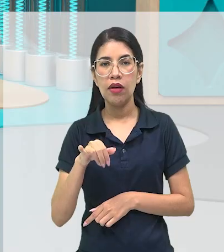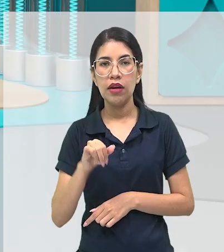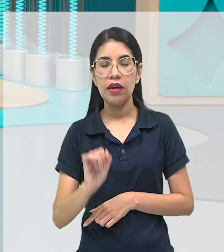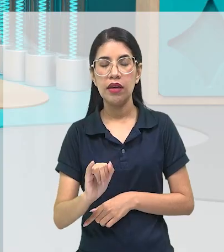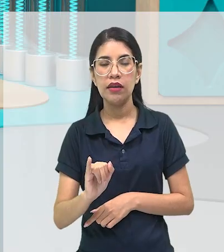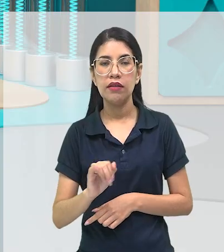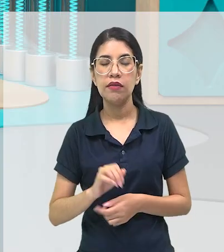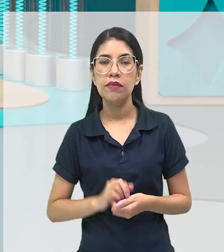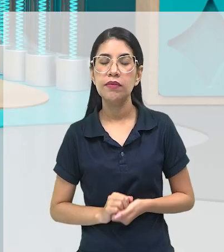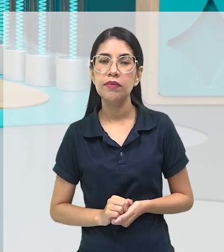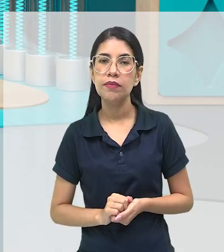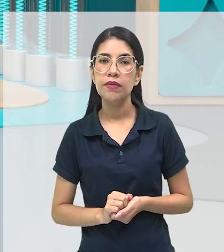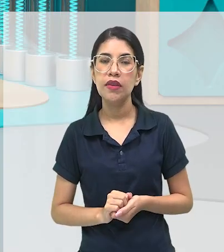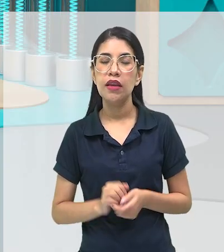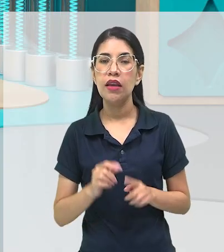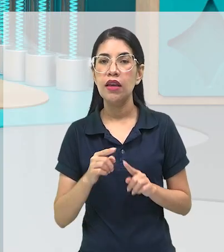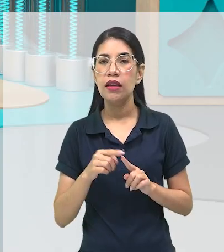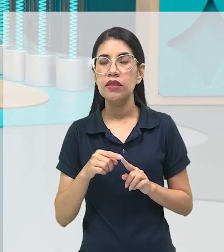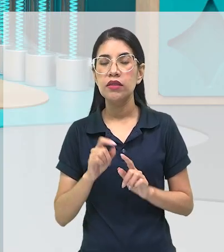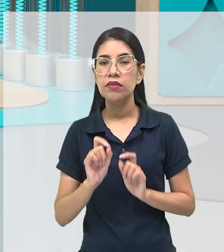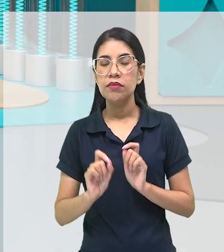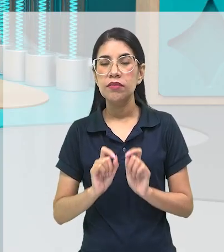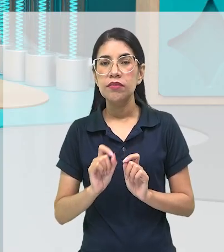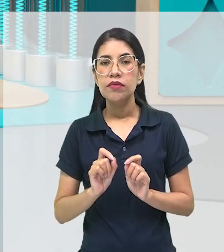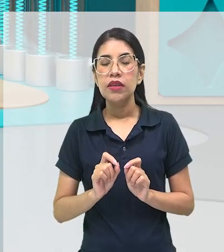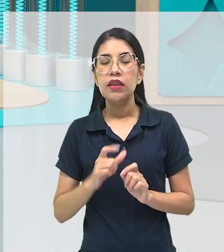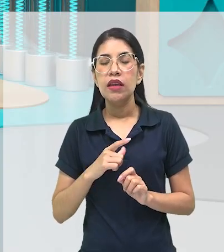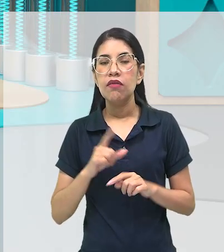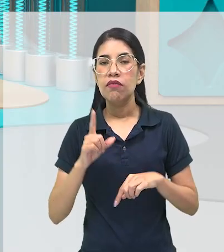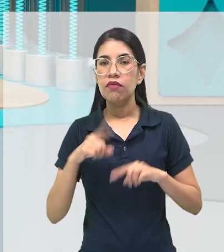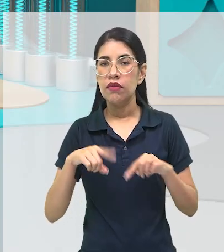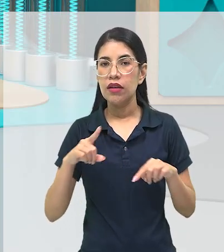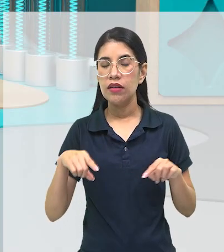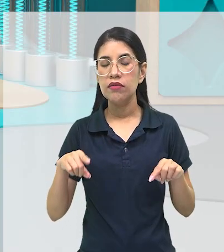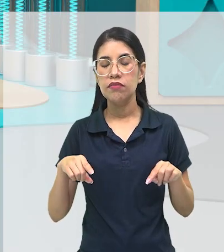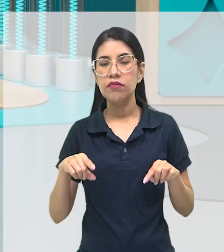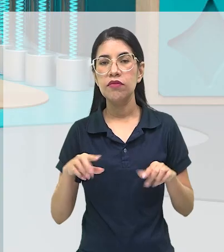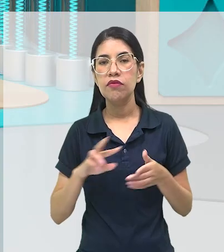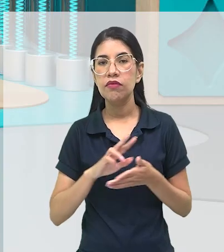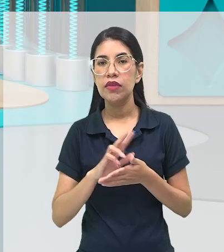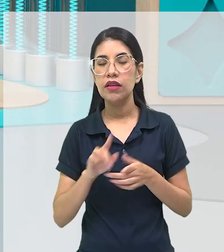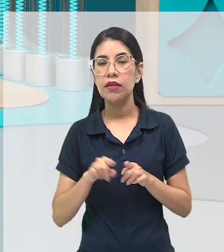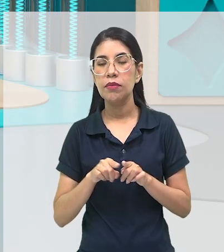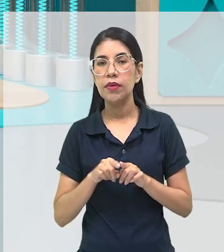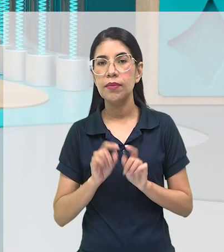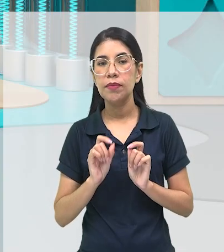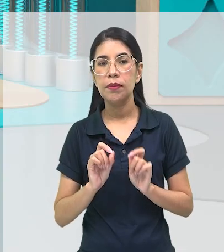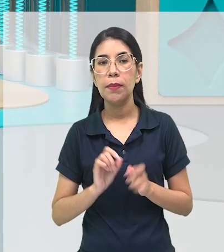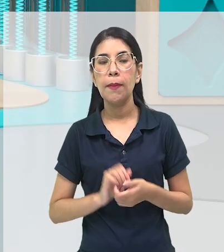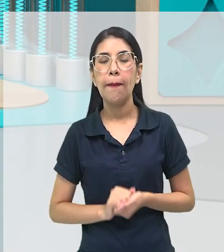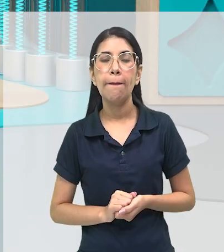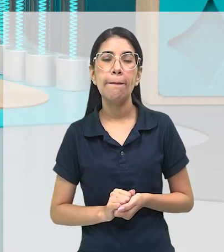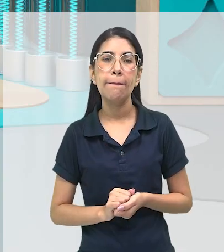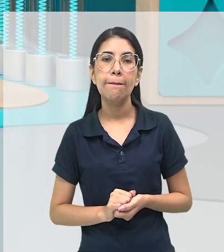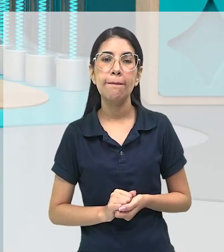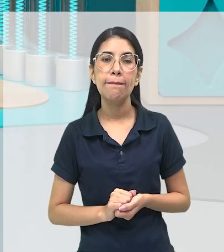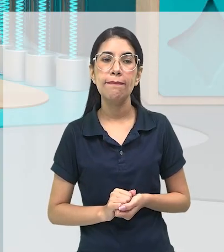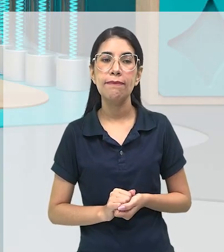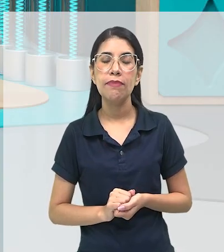som de R. E aí o hockey, ele apresenta algumas variações, algumas, como vou